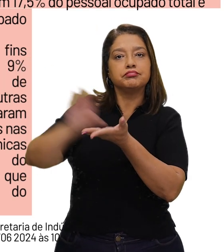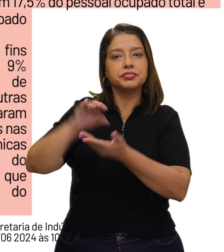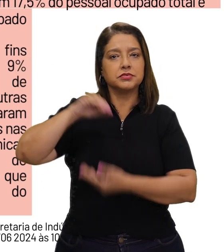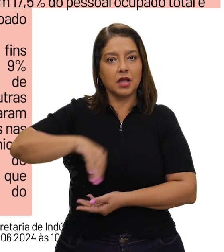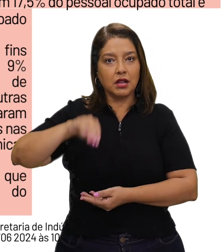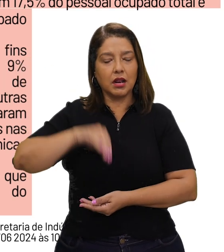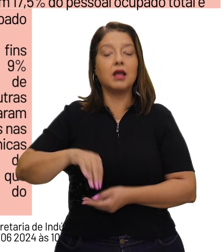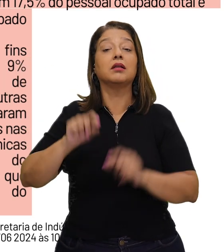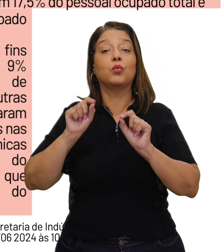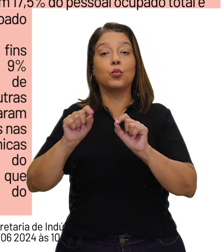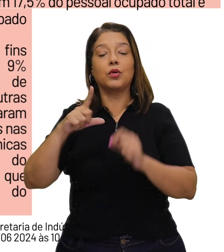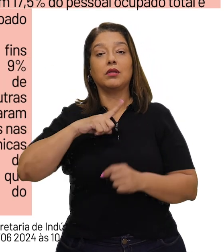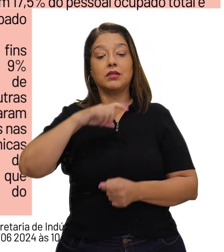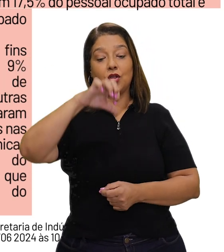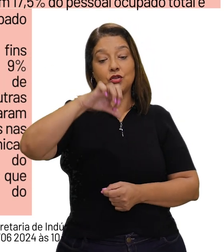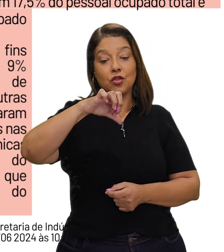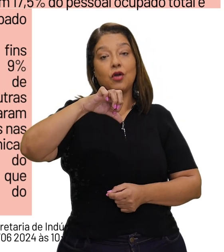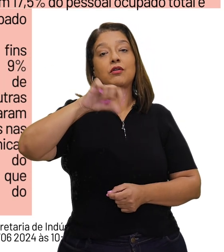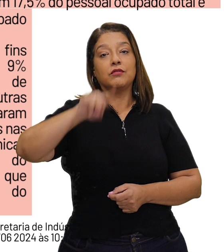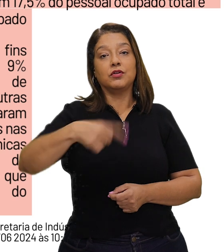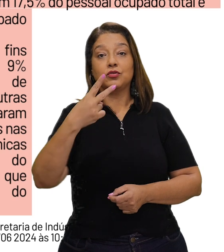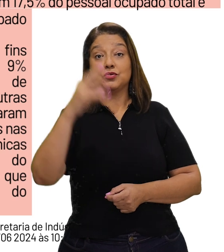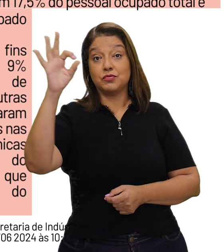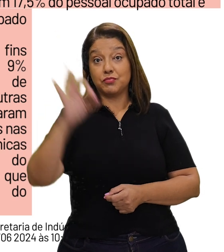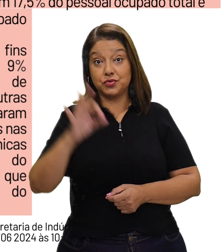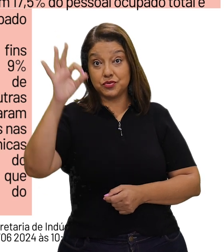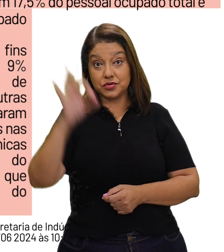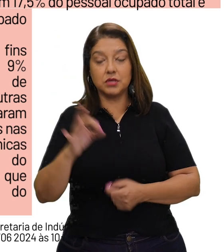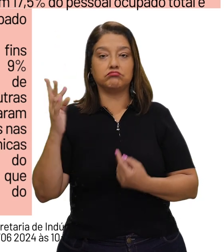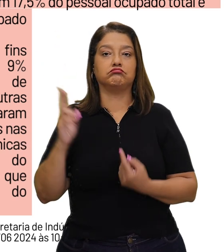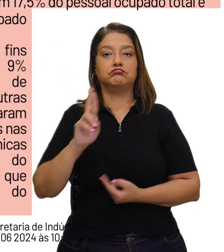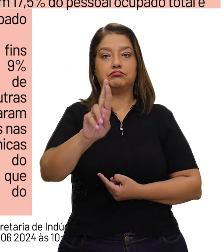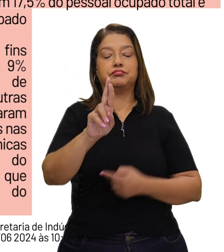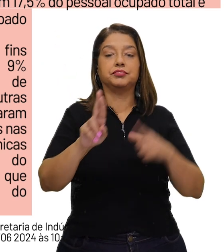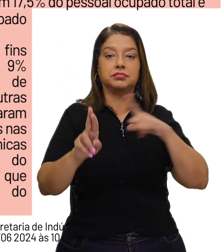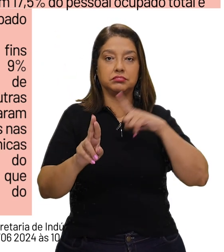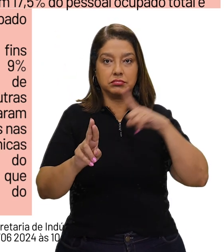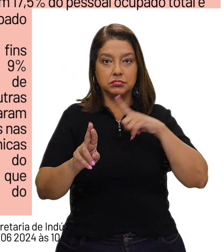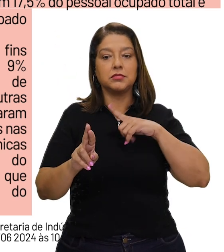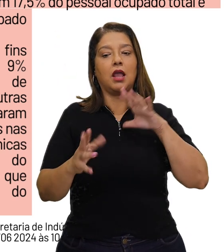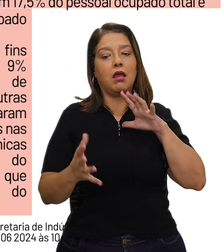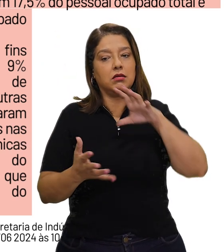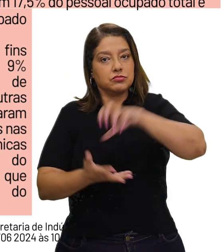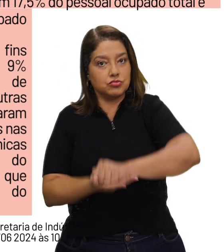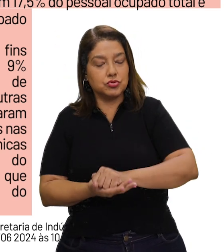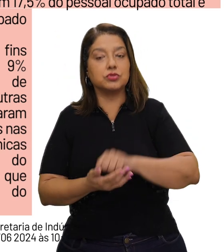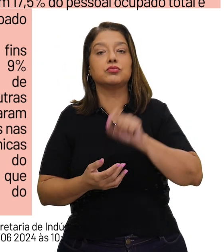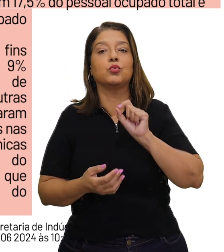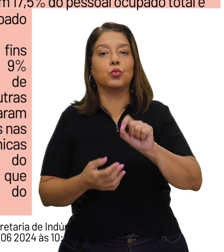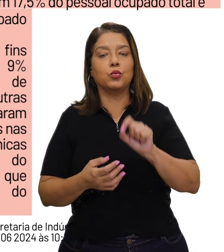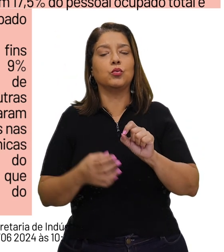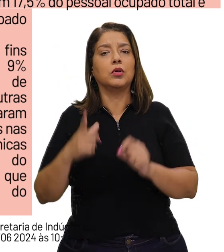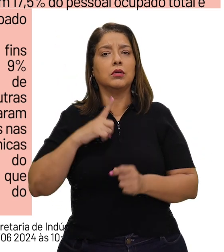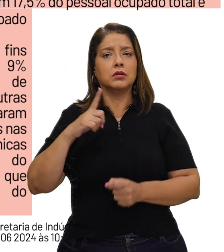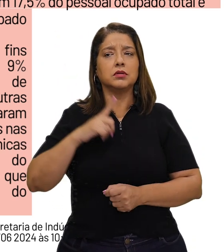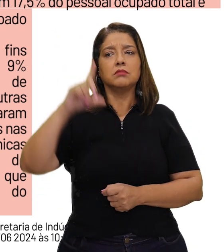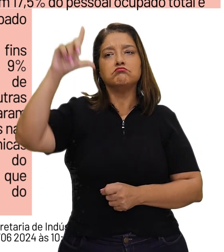das unidades locais de empresas e outras organizações e registram as